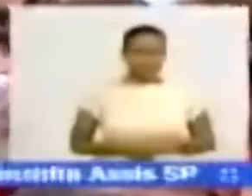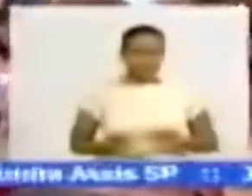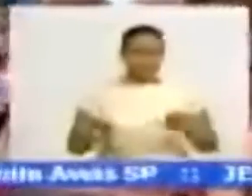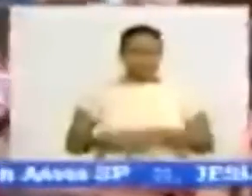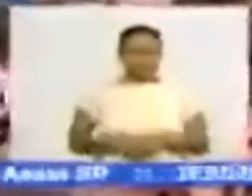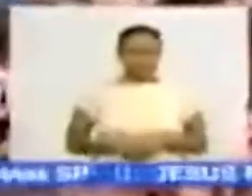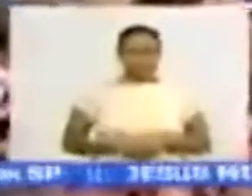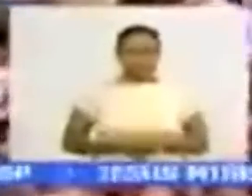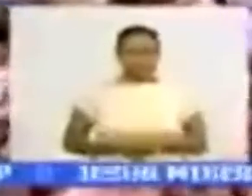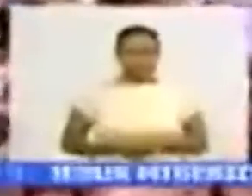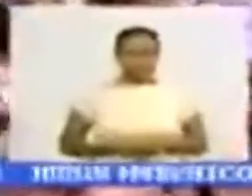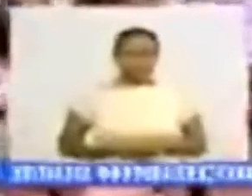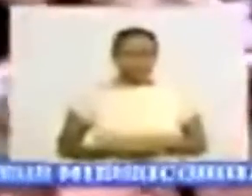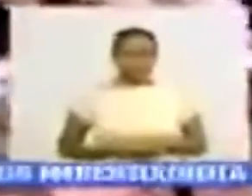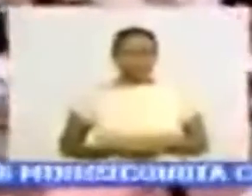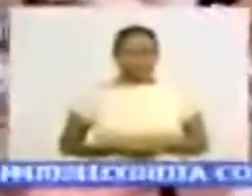Agora eu quero que você estenda